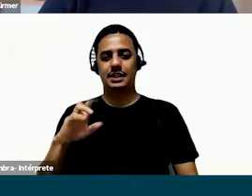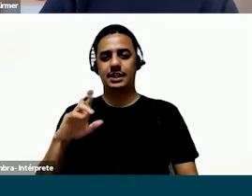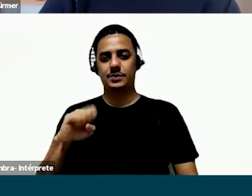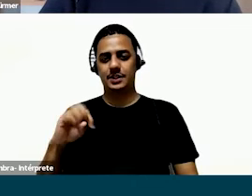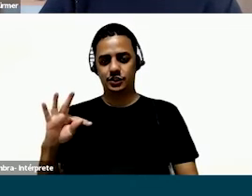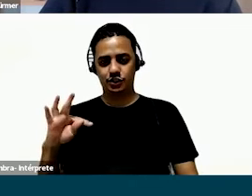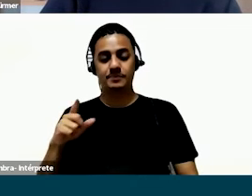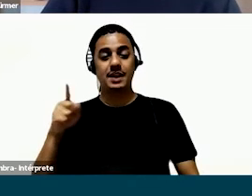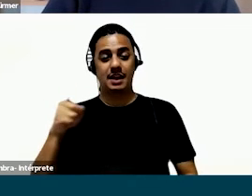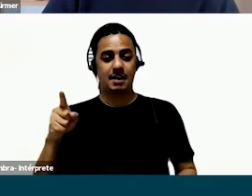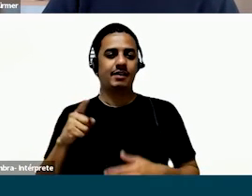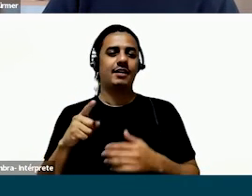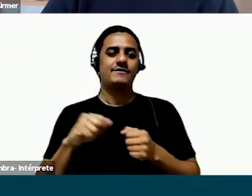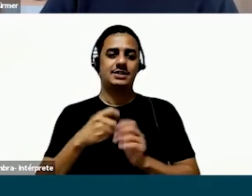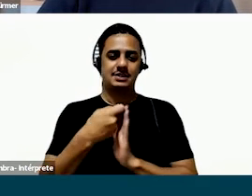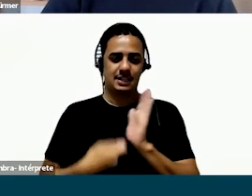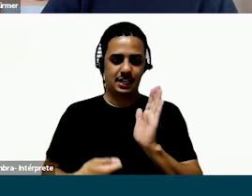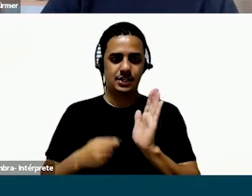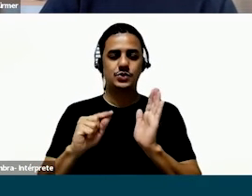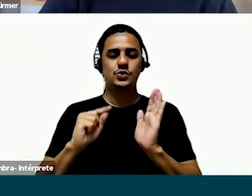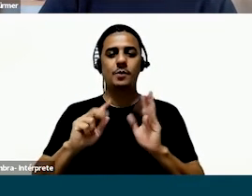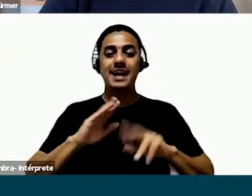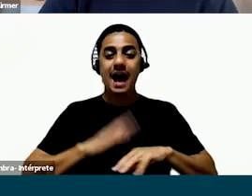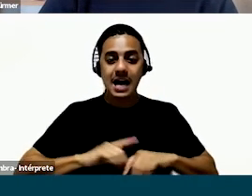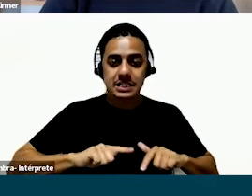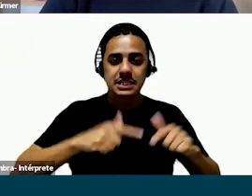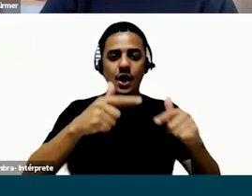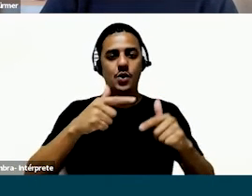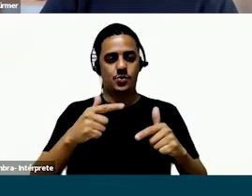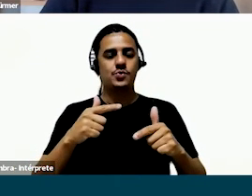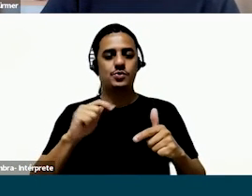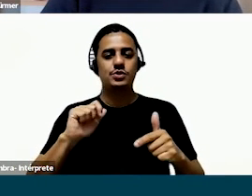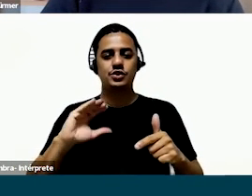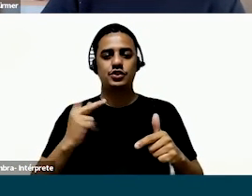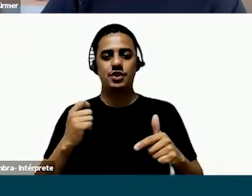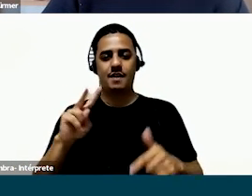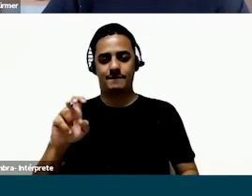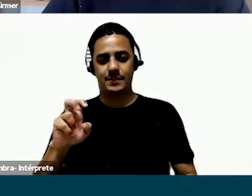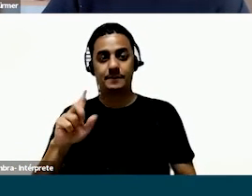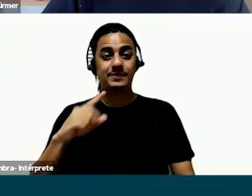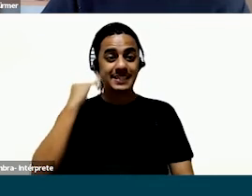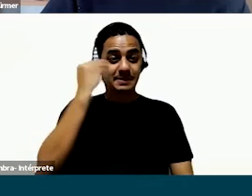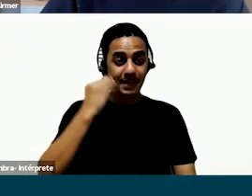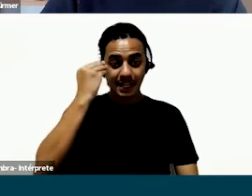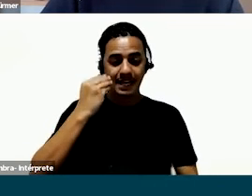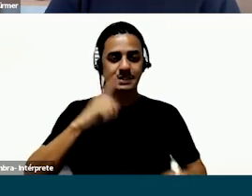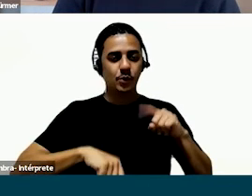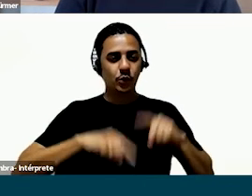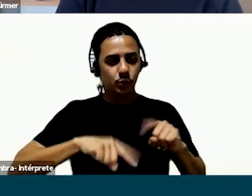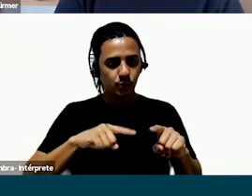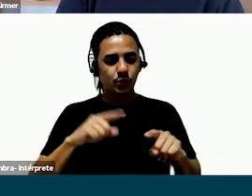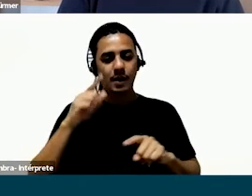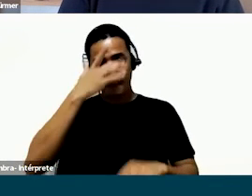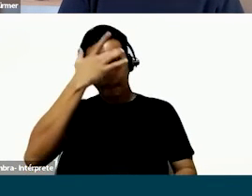dela que eu ouvi falar pela primeira vez sobre o conceito de ações-chave. O que a Sarah Tavel diz é que otimizar a experiência do nosso produto para aumentar